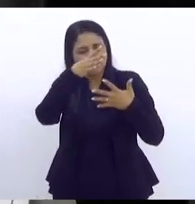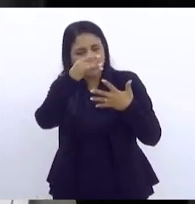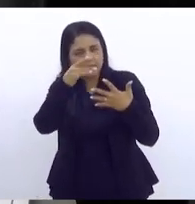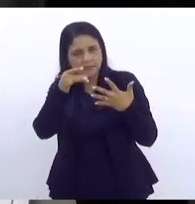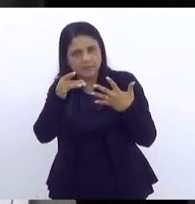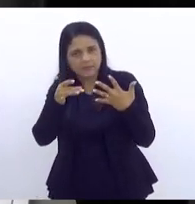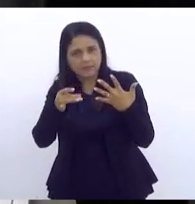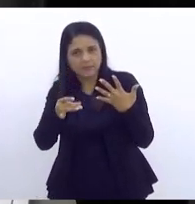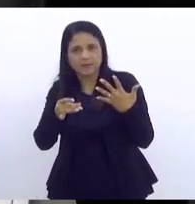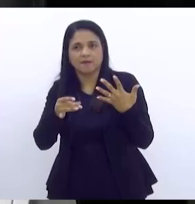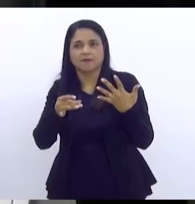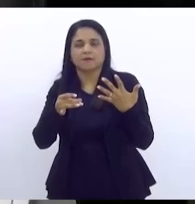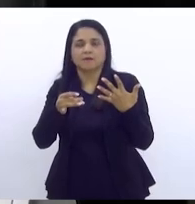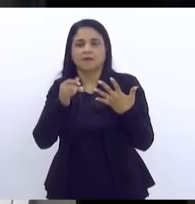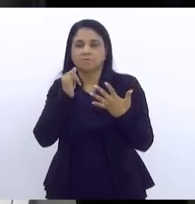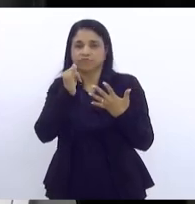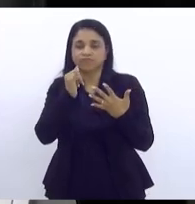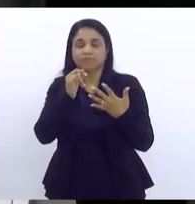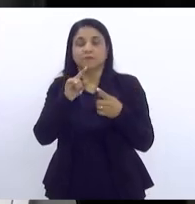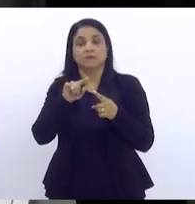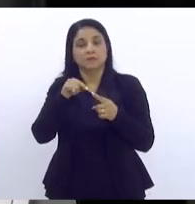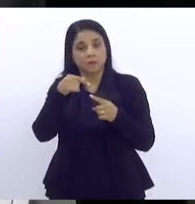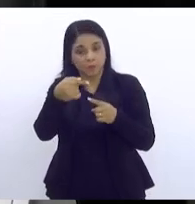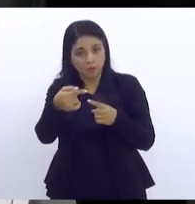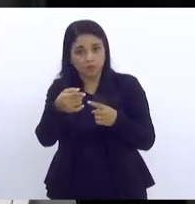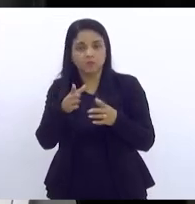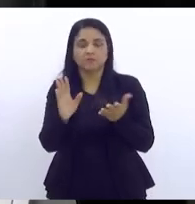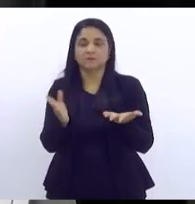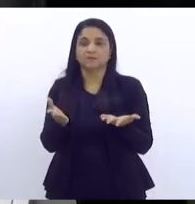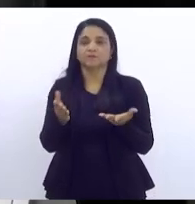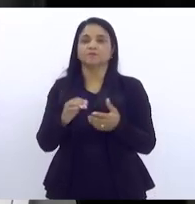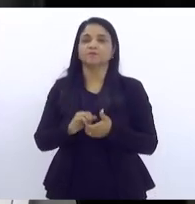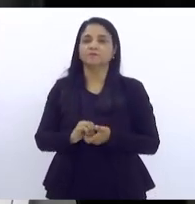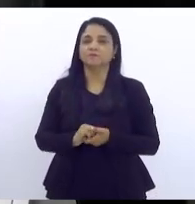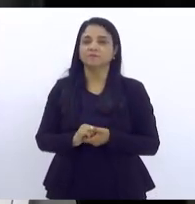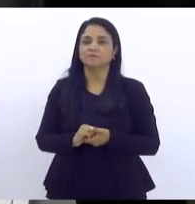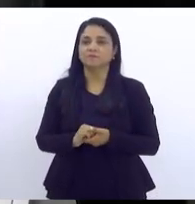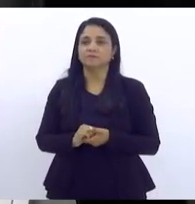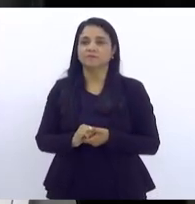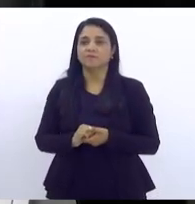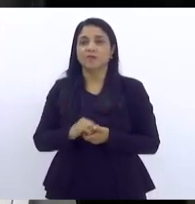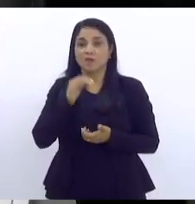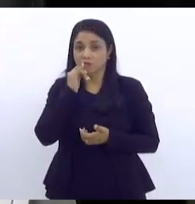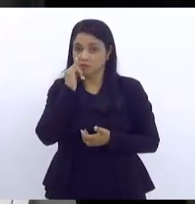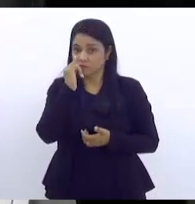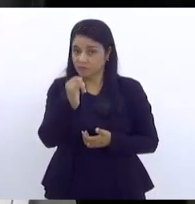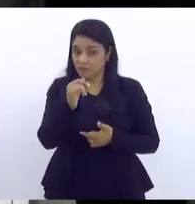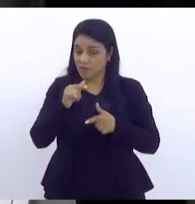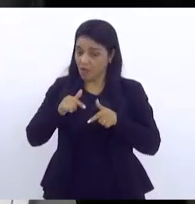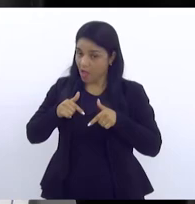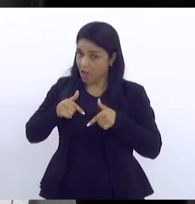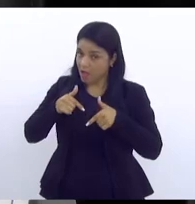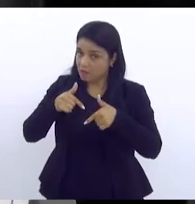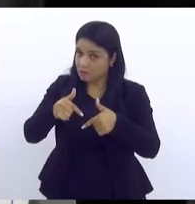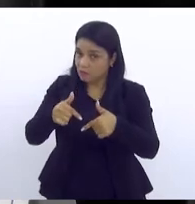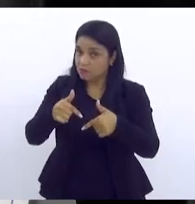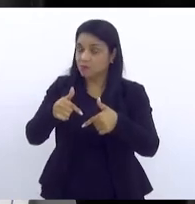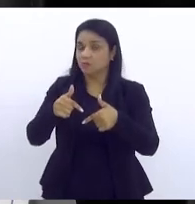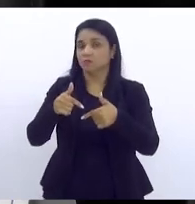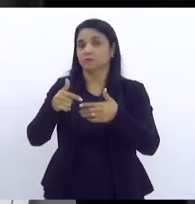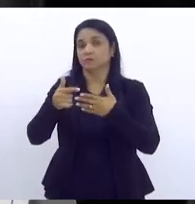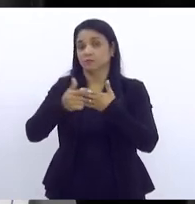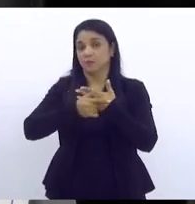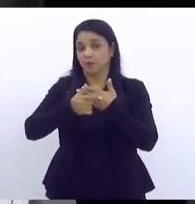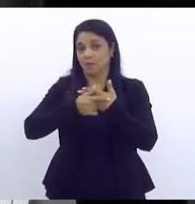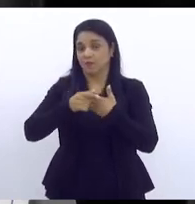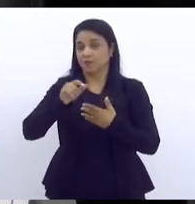né A eh eh adiante mas eh eh Foi o que eu falei nas a atuação eh da agência